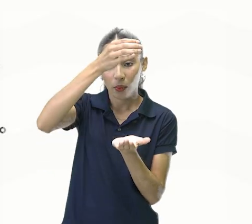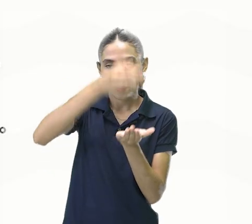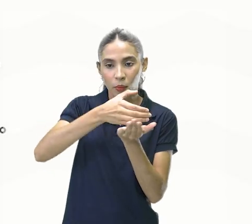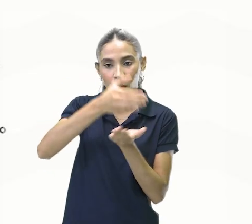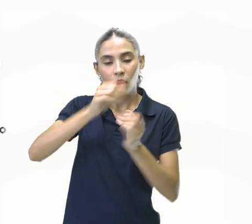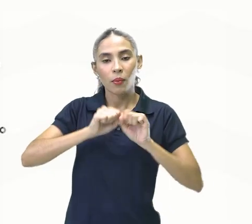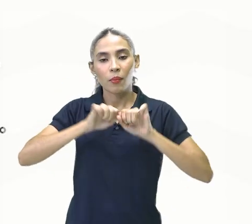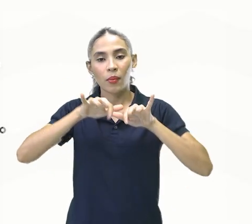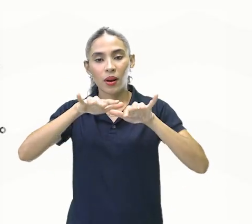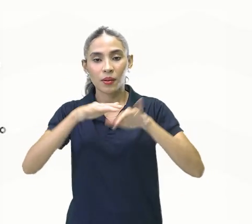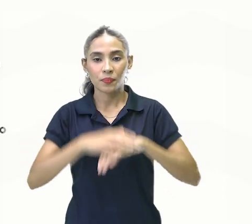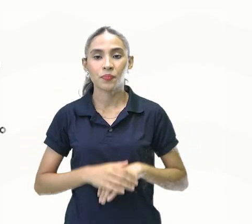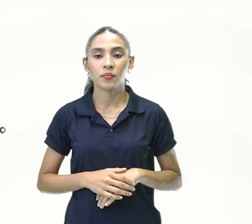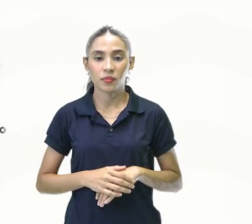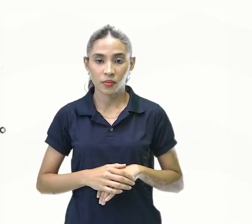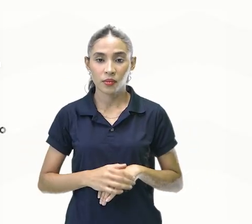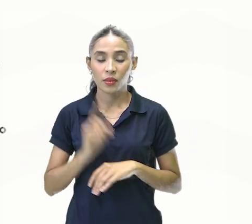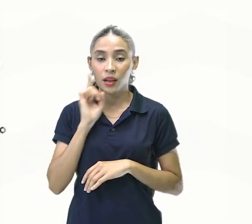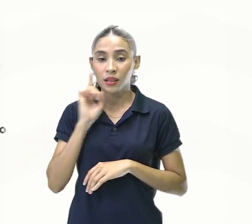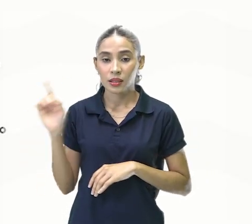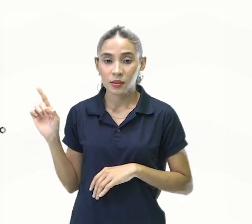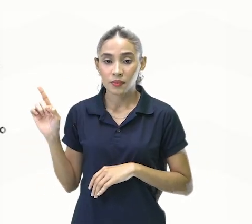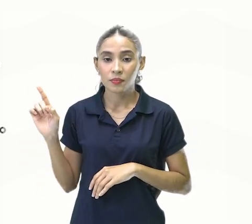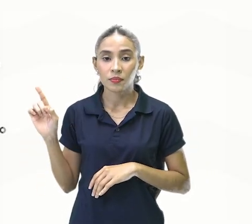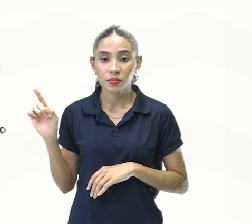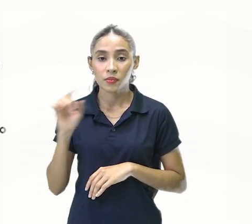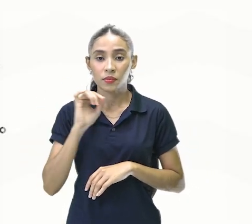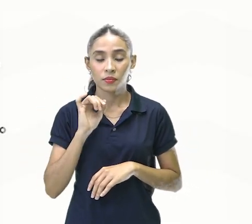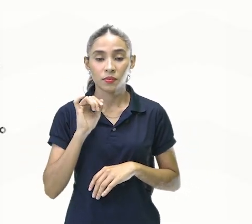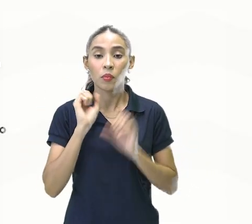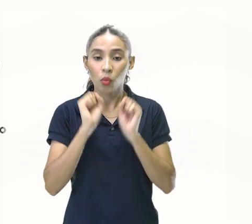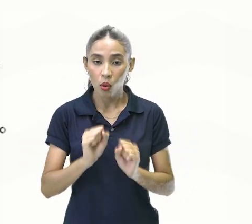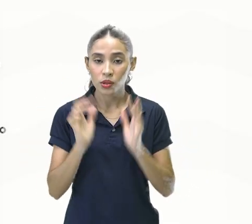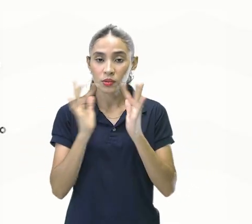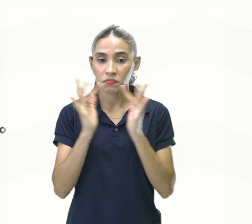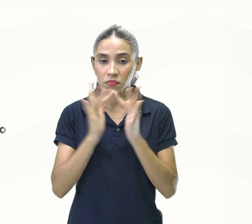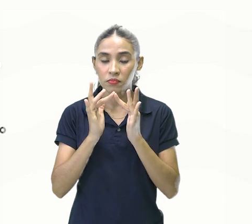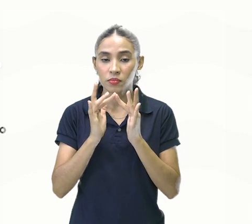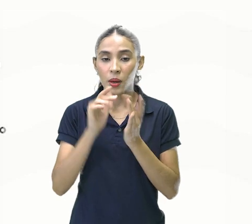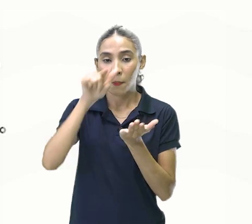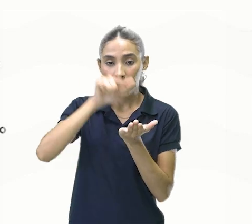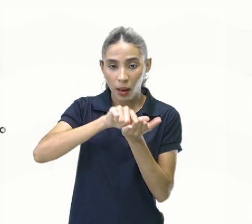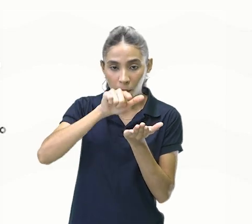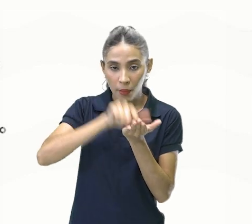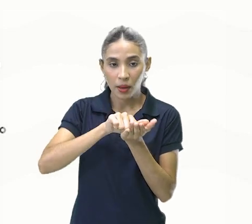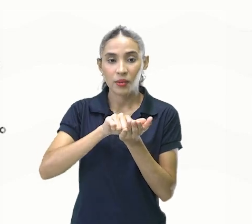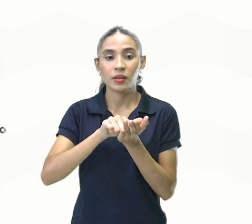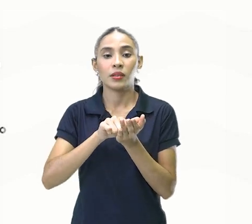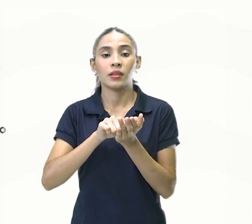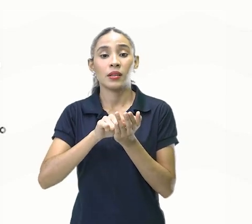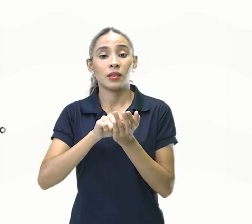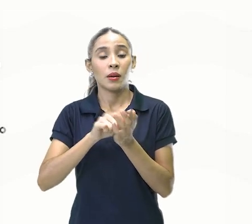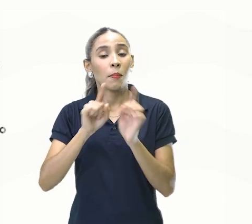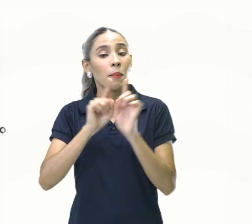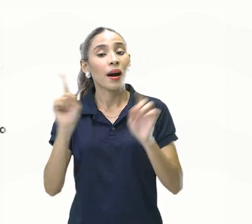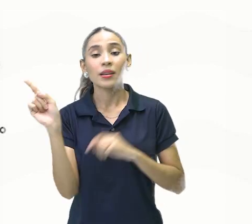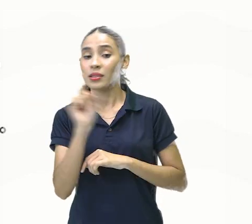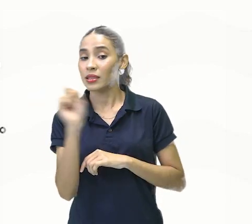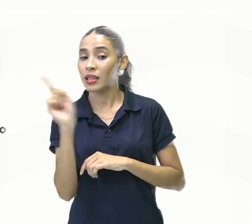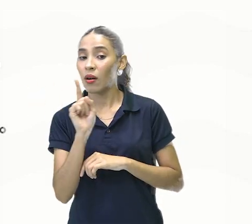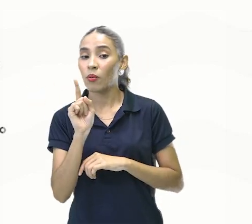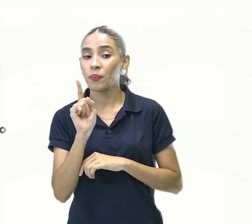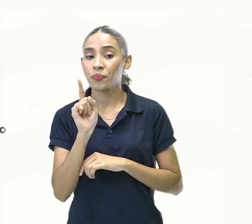aí, ela nessa penetração intermediária, podendo penetrar na folha de papel, mas não em